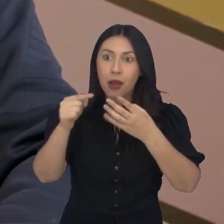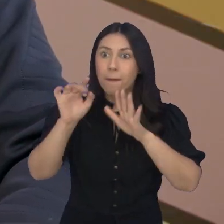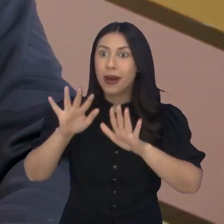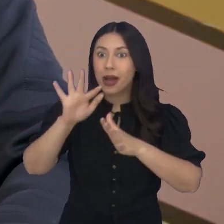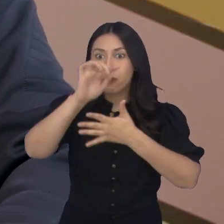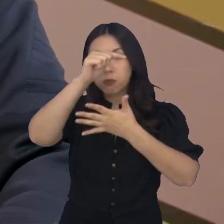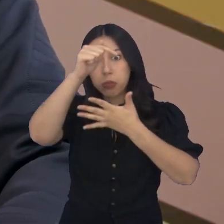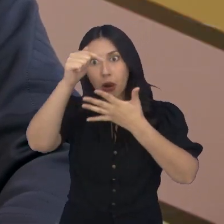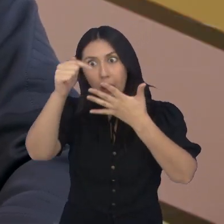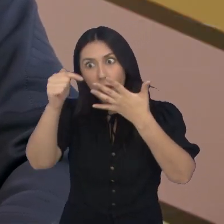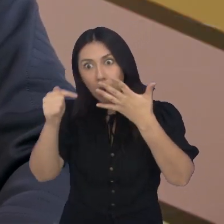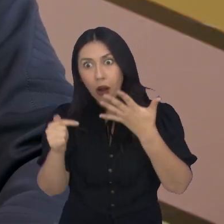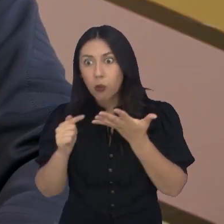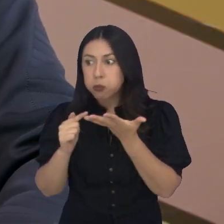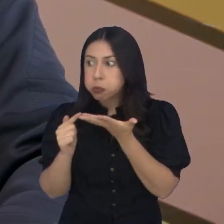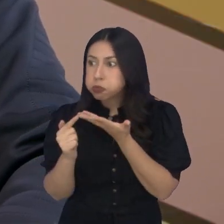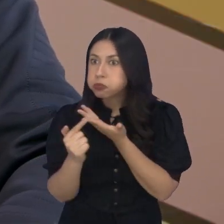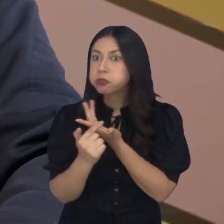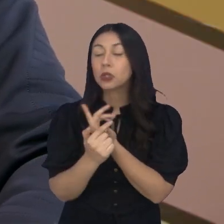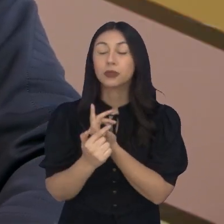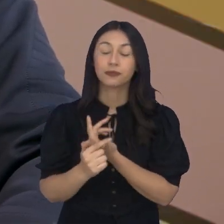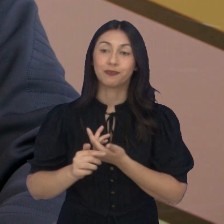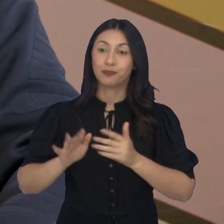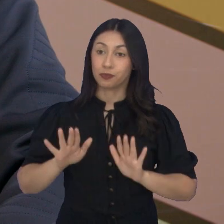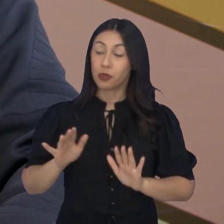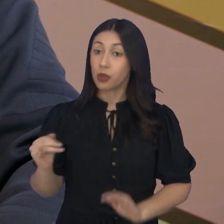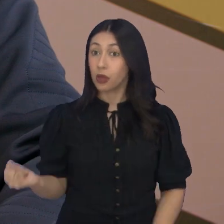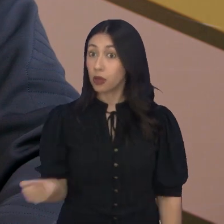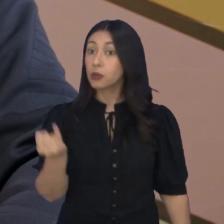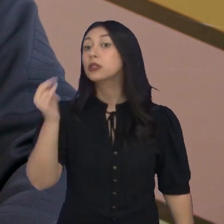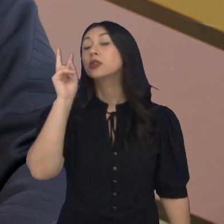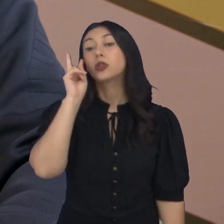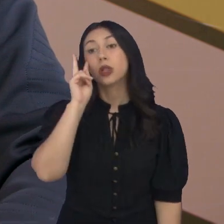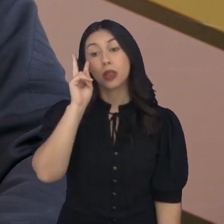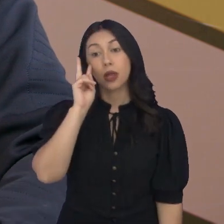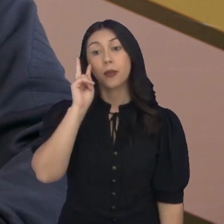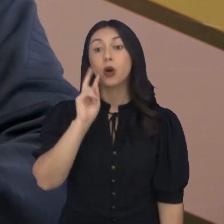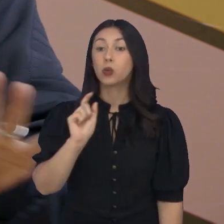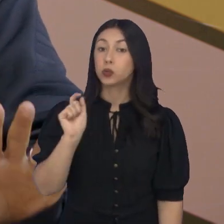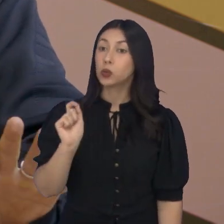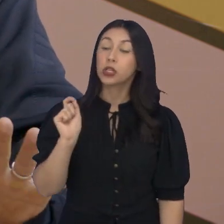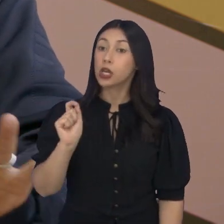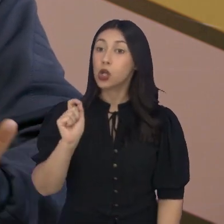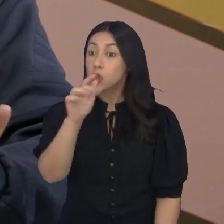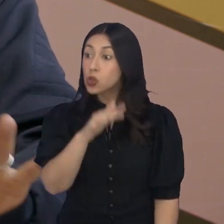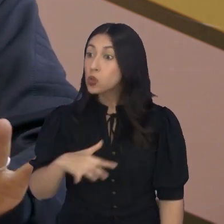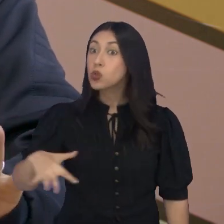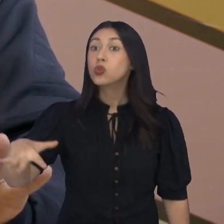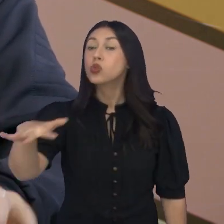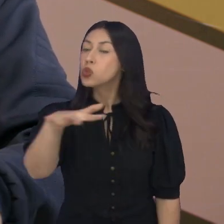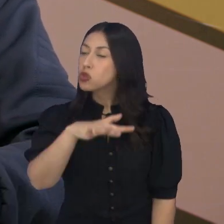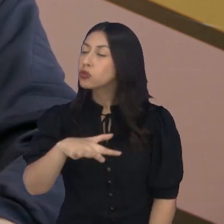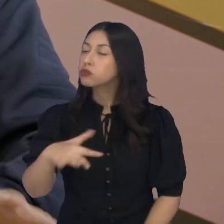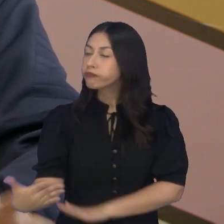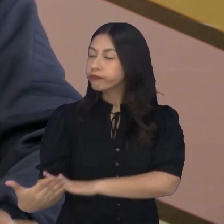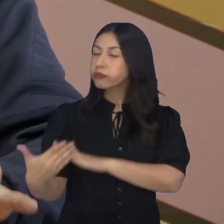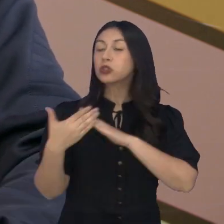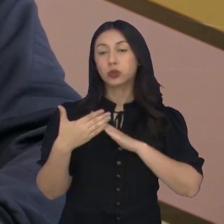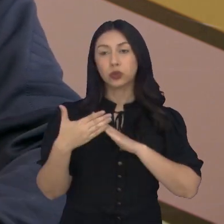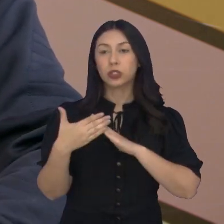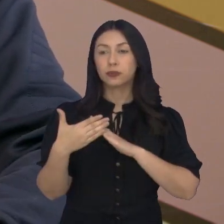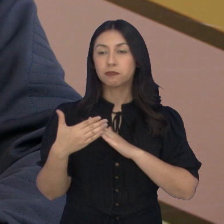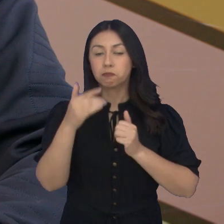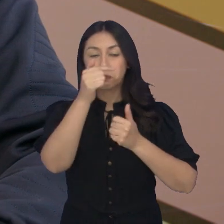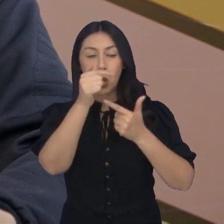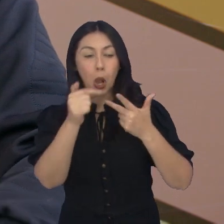né? inúmeras, né? São inúmeras. É importante a gente lembrar que esses benefícios são para todo mundo. Acho que essa é a primeira coisa, mais até do que quais são